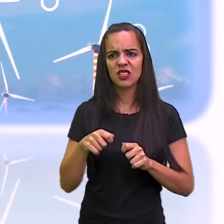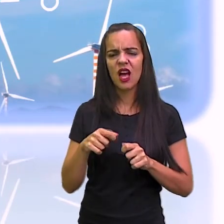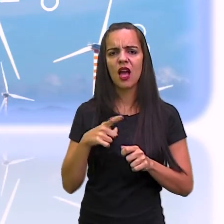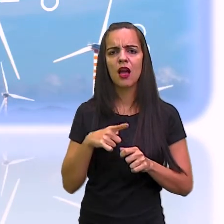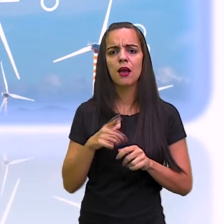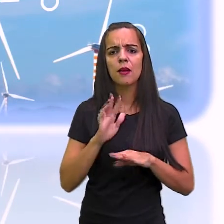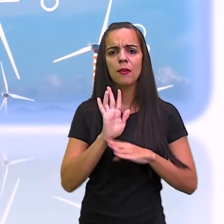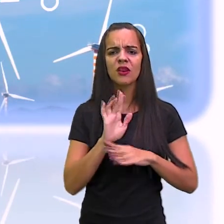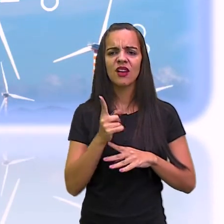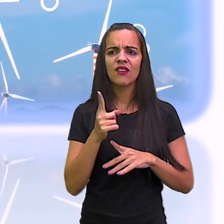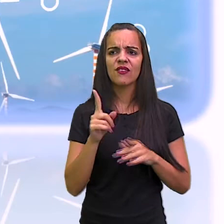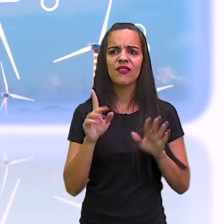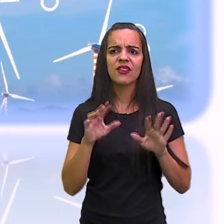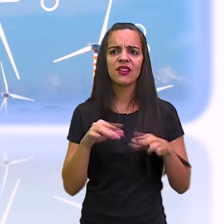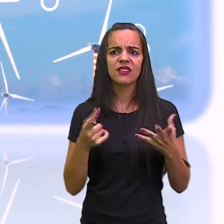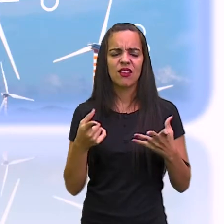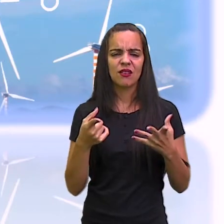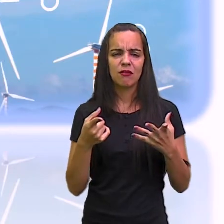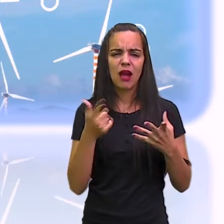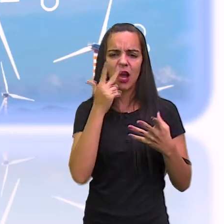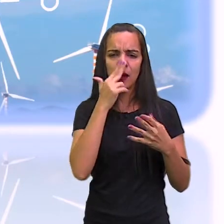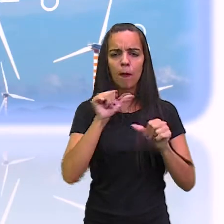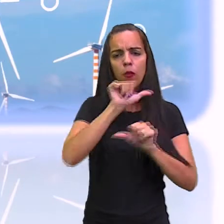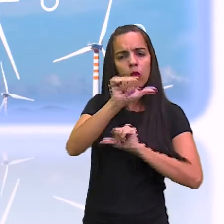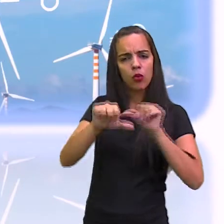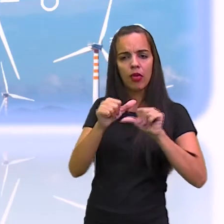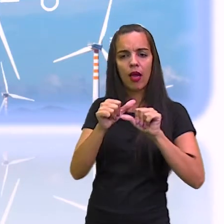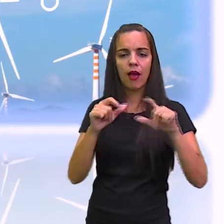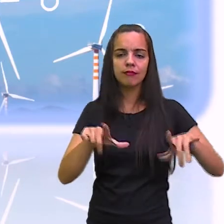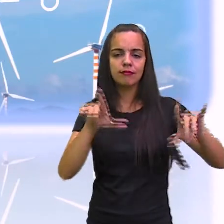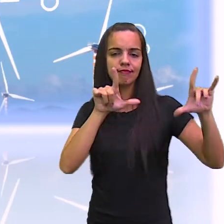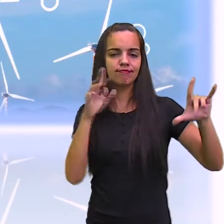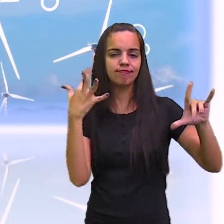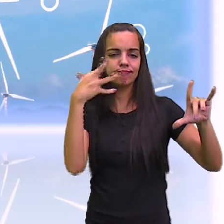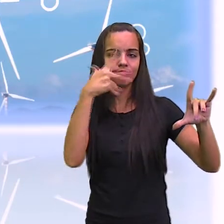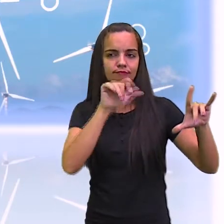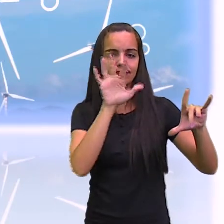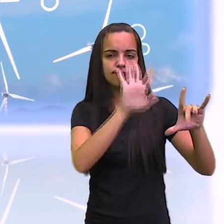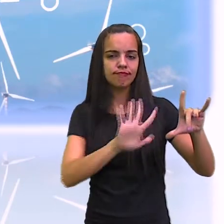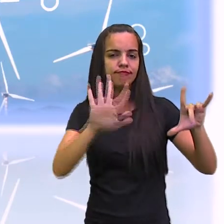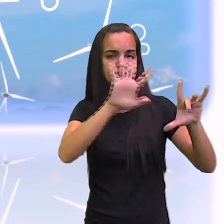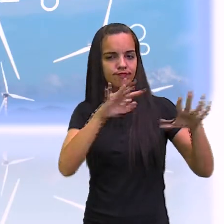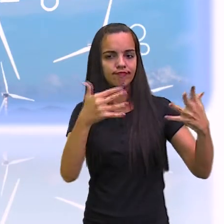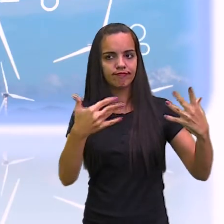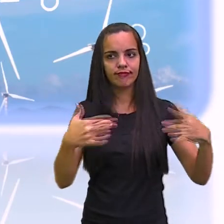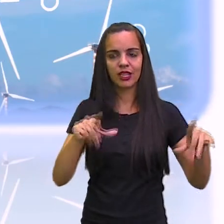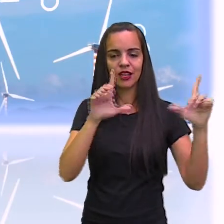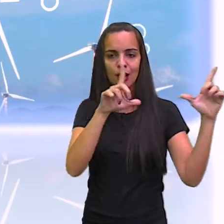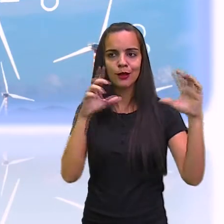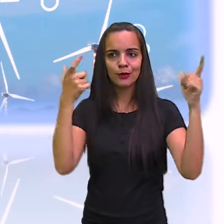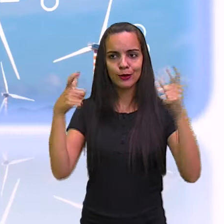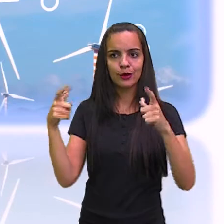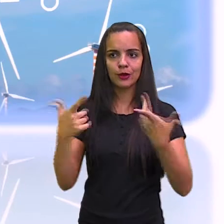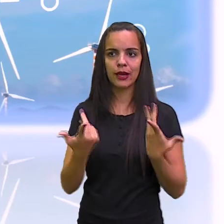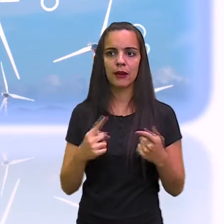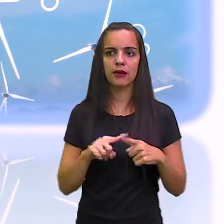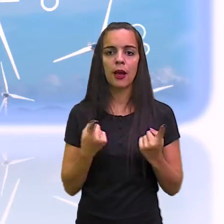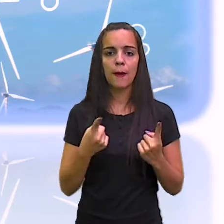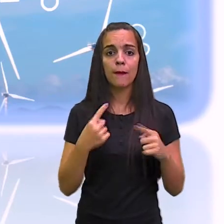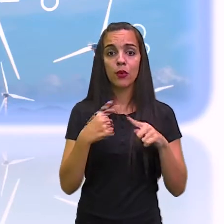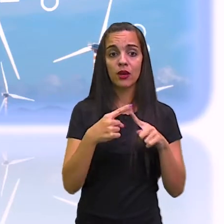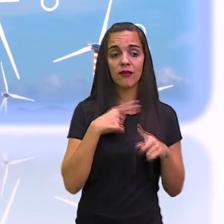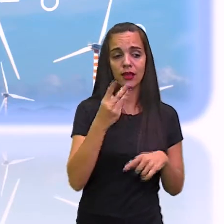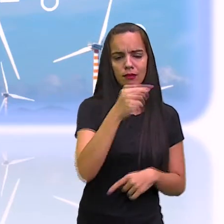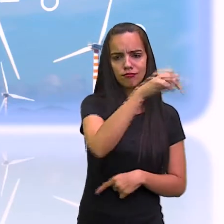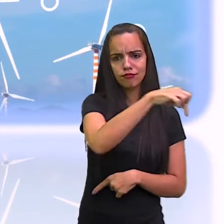paisagem, porque a gente vai ter vários pontos, com esses mastros e essas hélices que vão contar